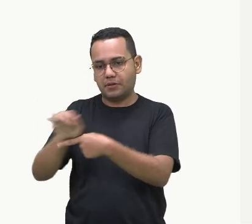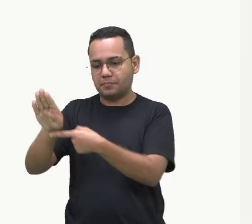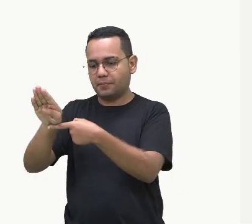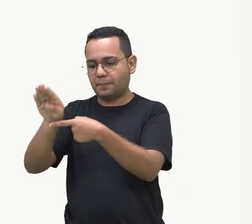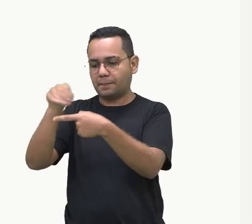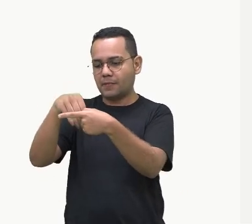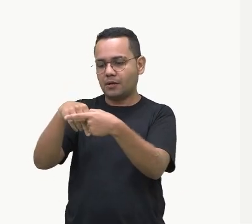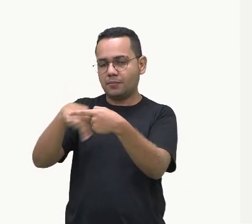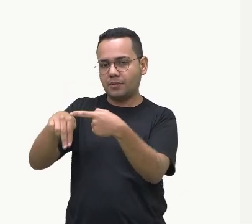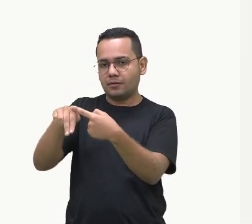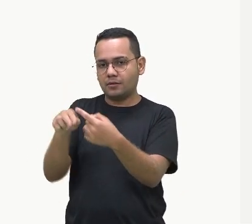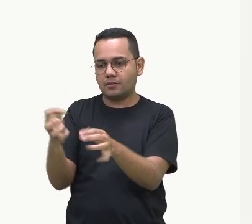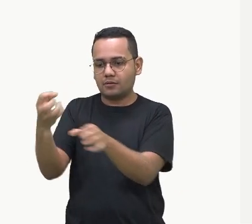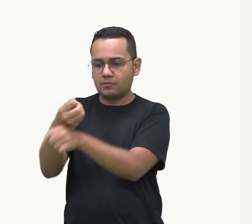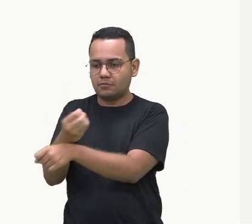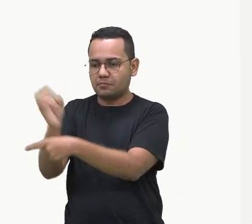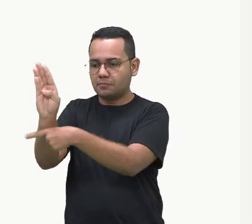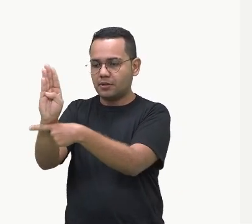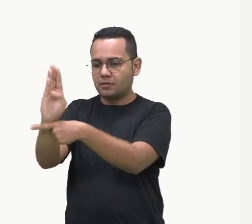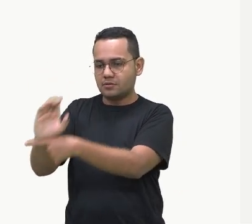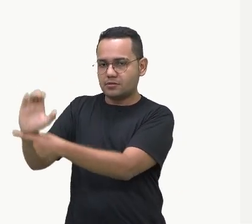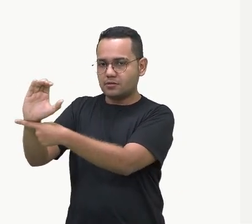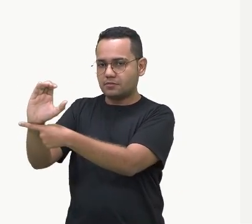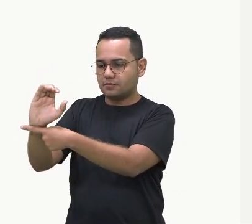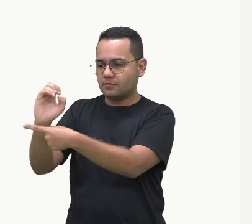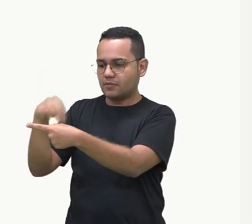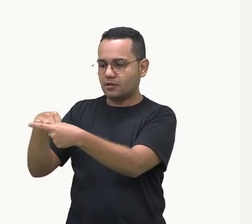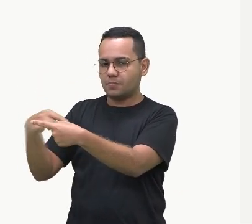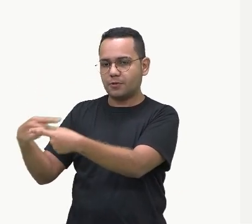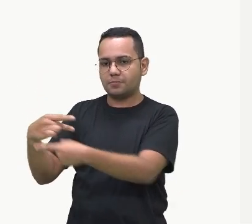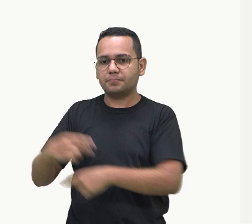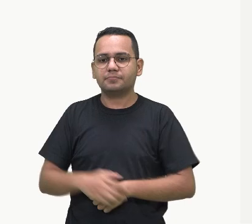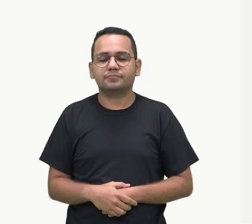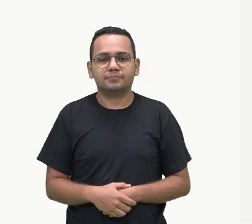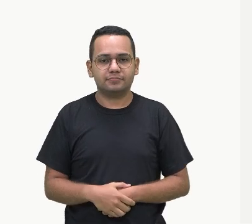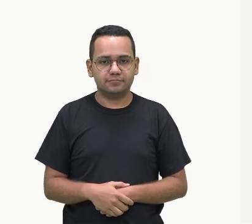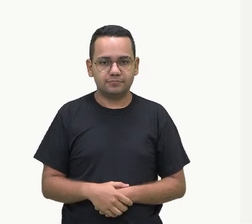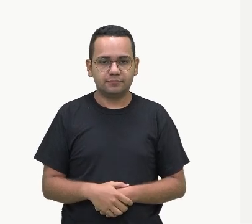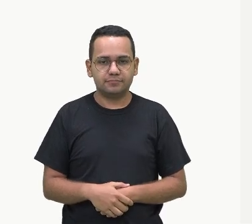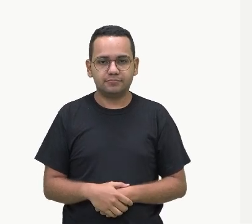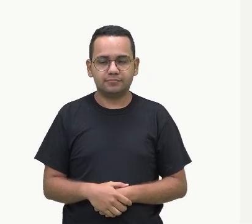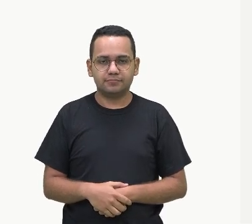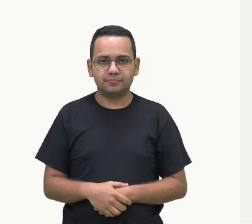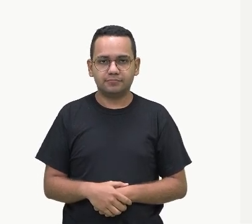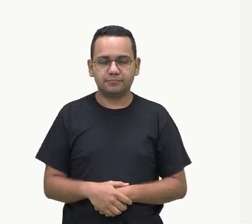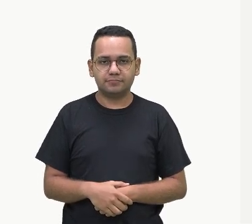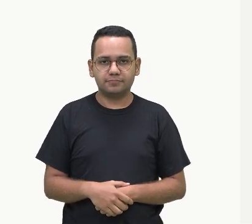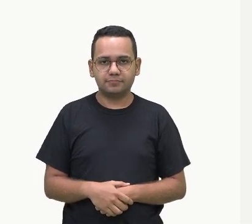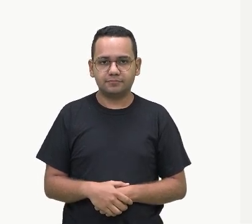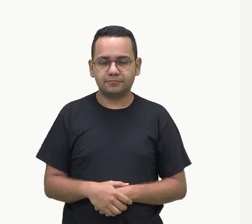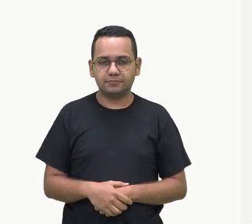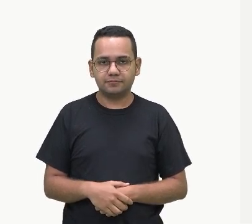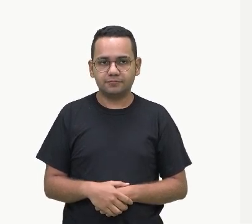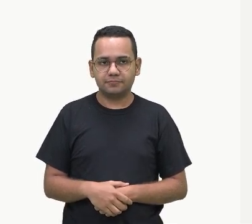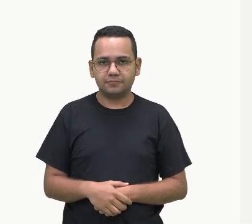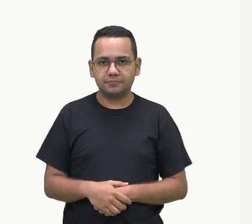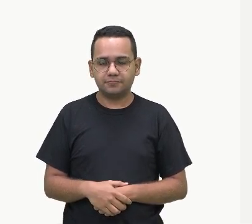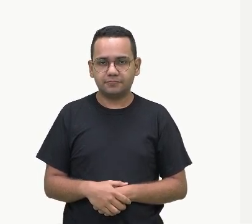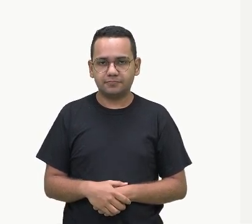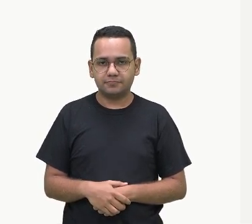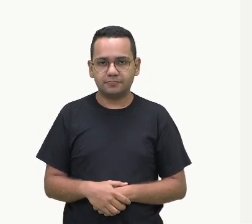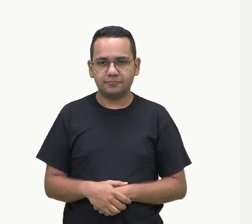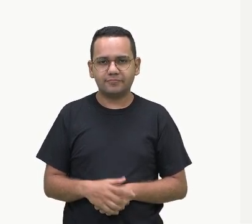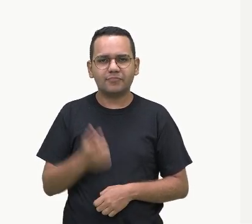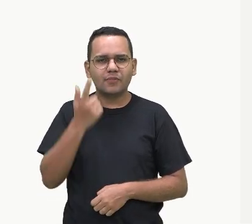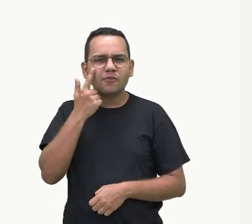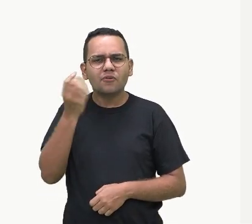AB está para MN, assim como BC está para